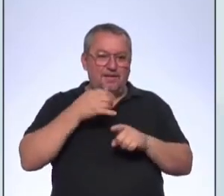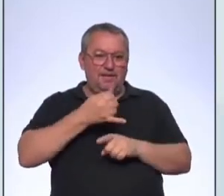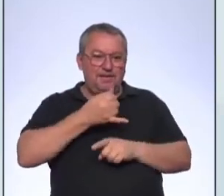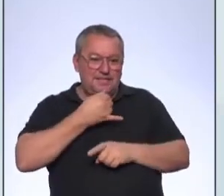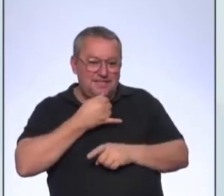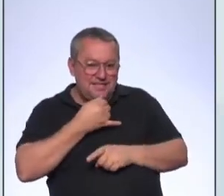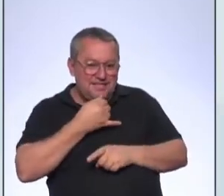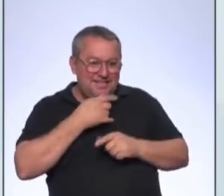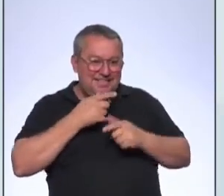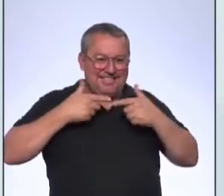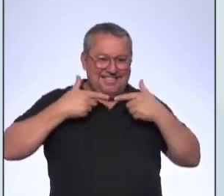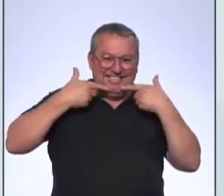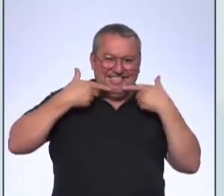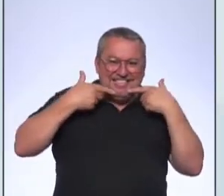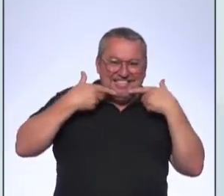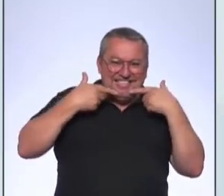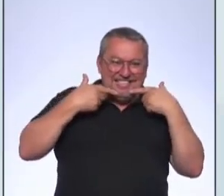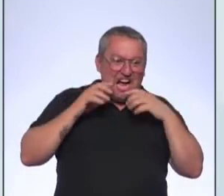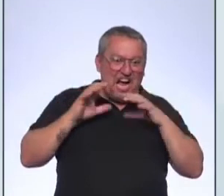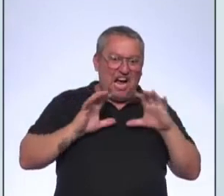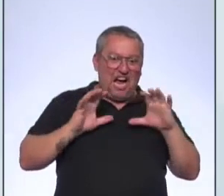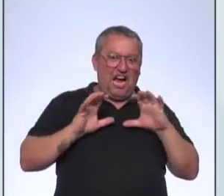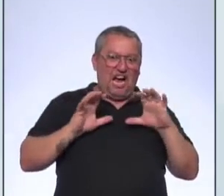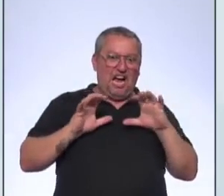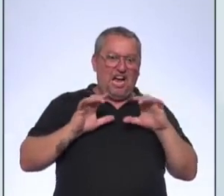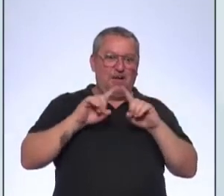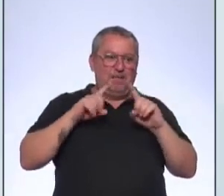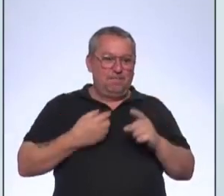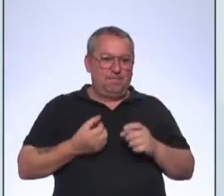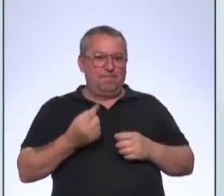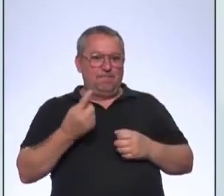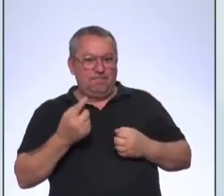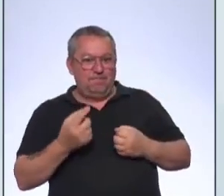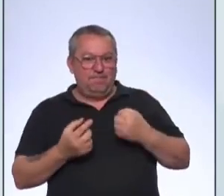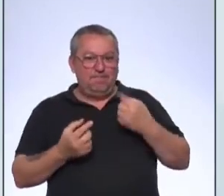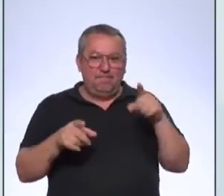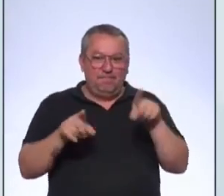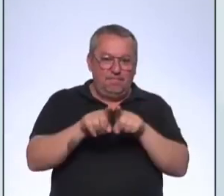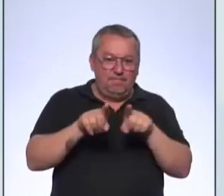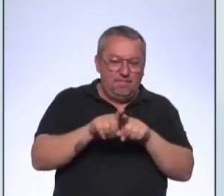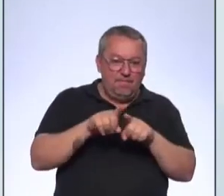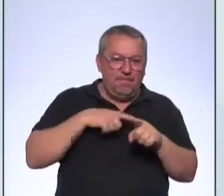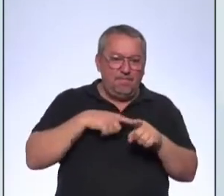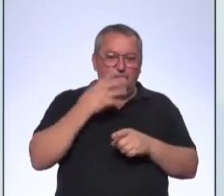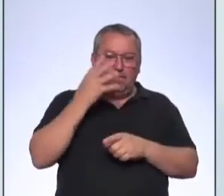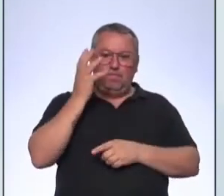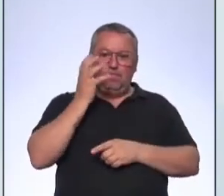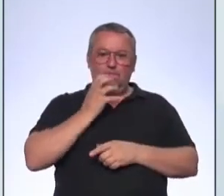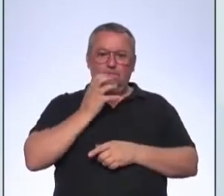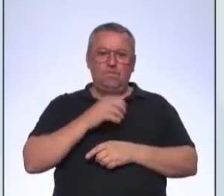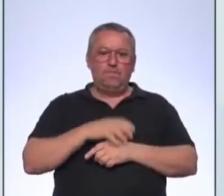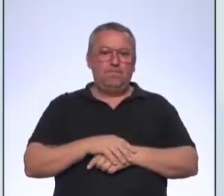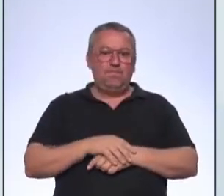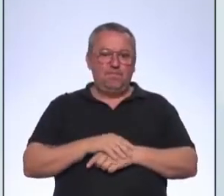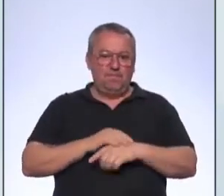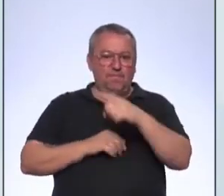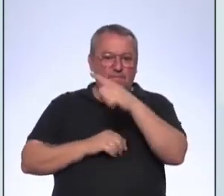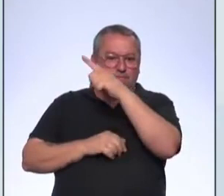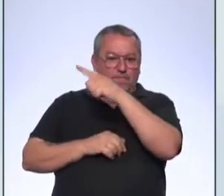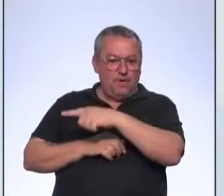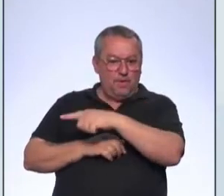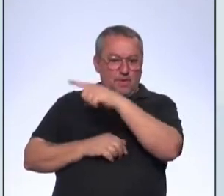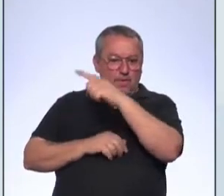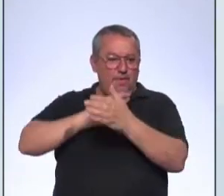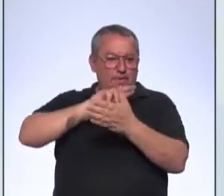tristeza, feições de horror, feições de espanto, feições de seriedade. Então, as máscaras,